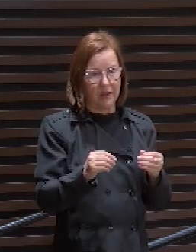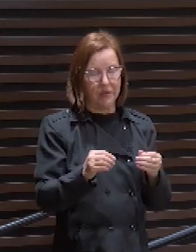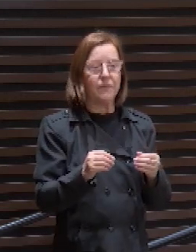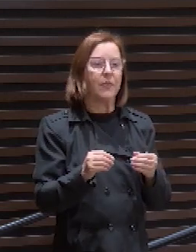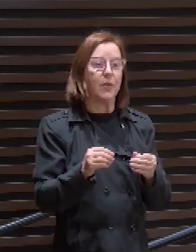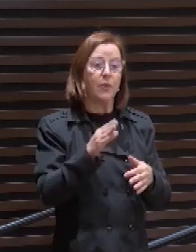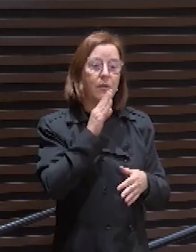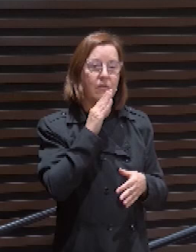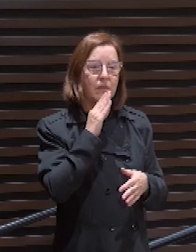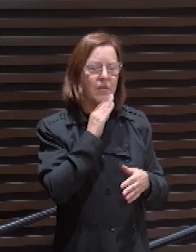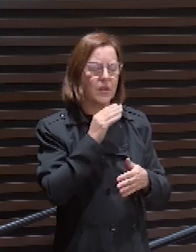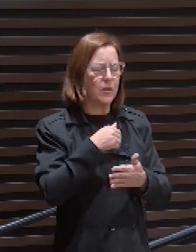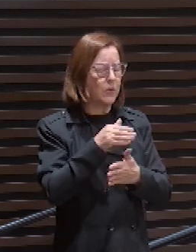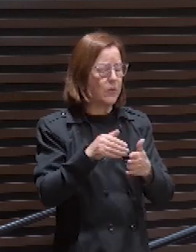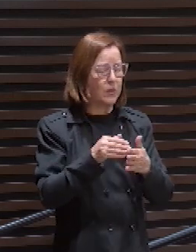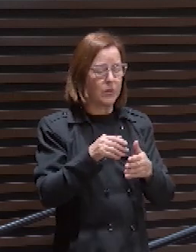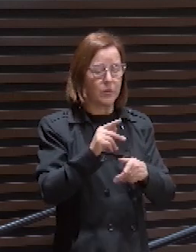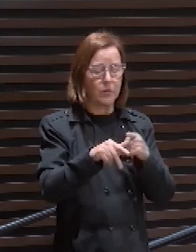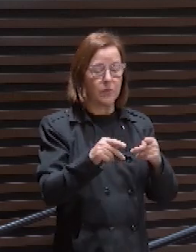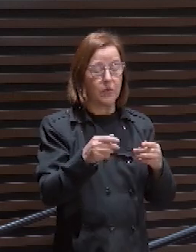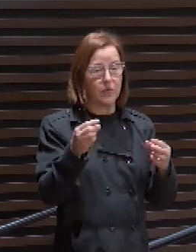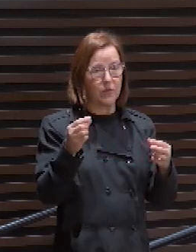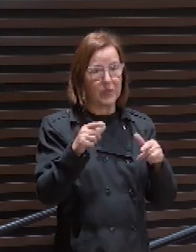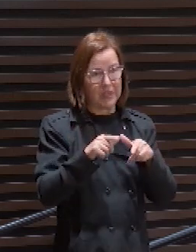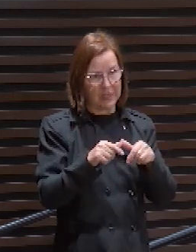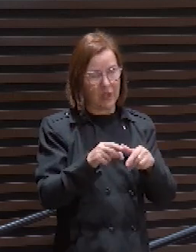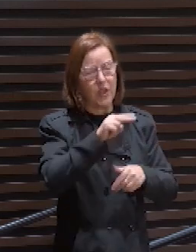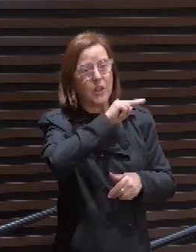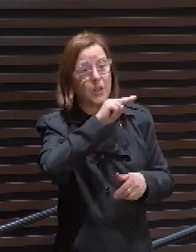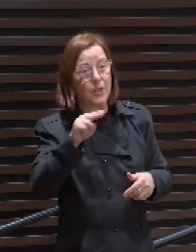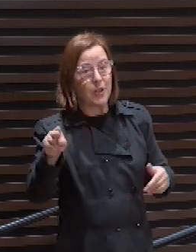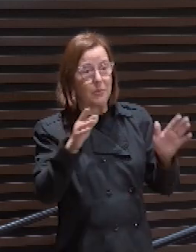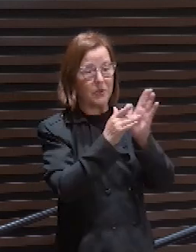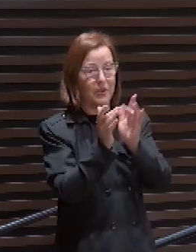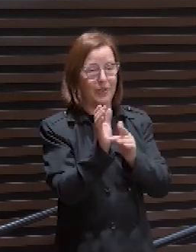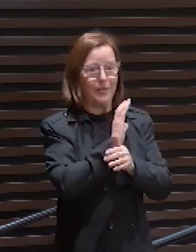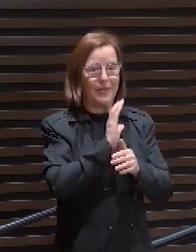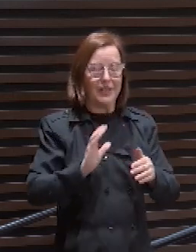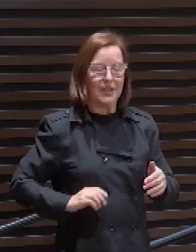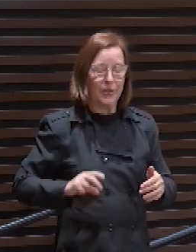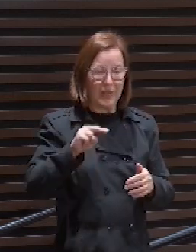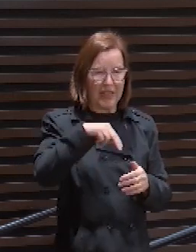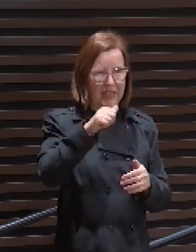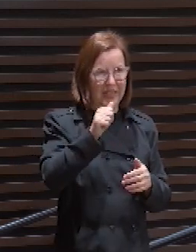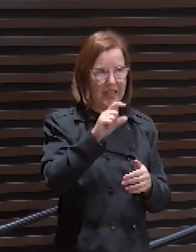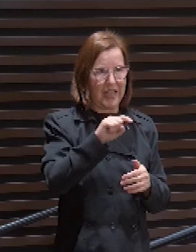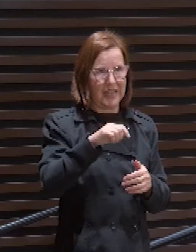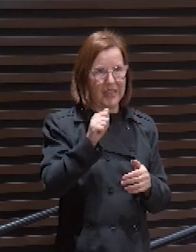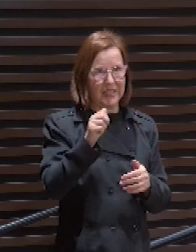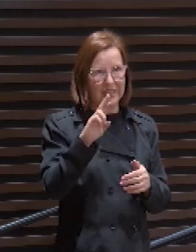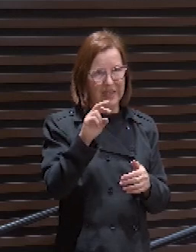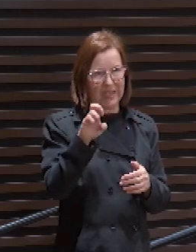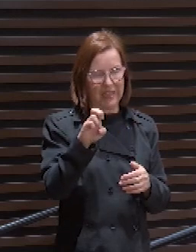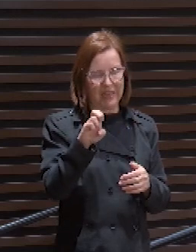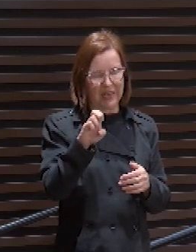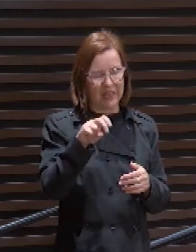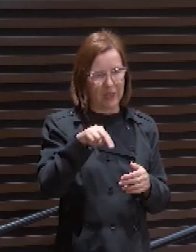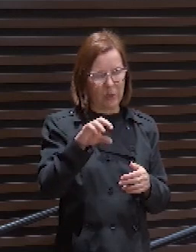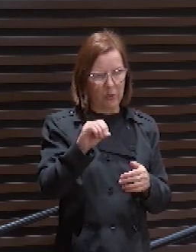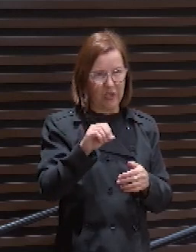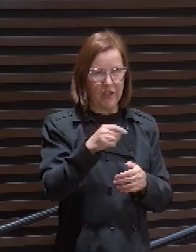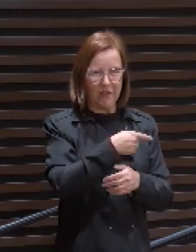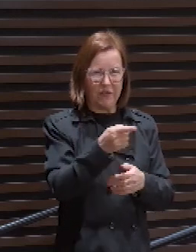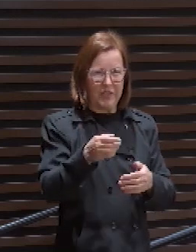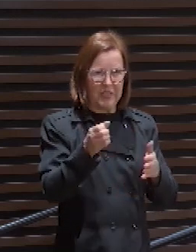povo de Israel, de que em nome de Jesus Cristo, o Nazareno, a quem vós crucificastes, e a quem